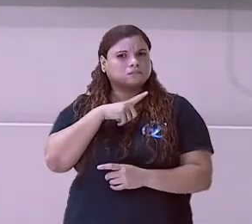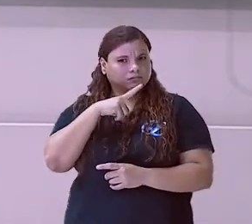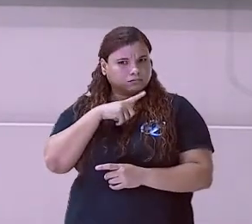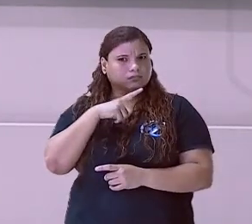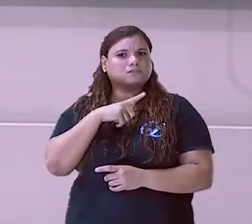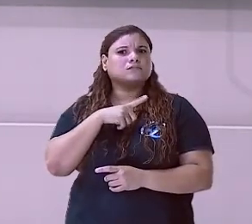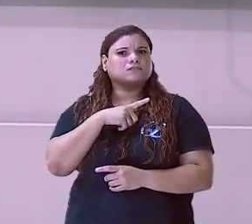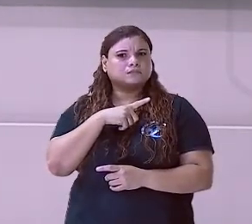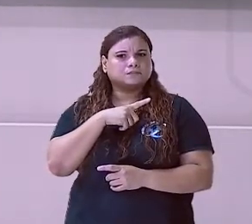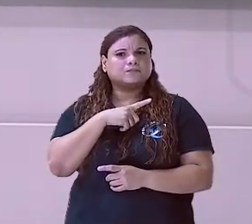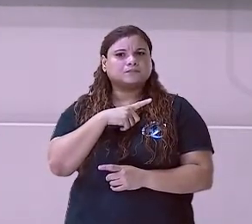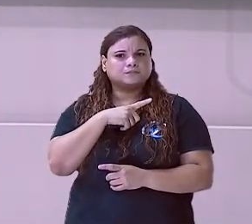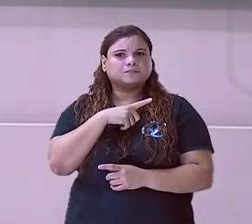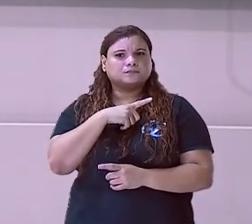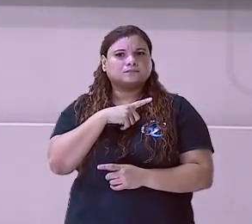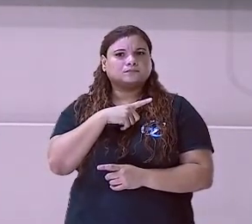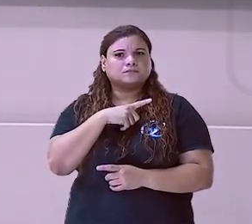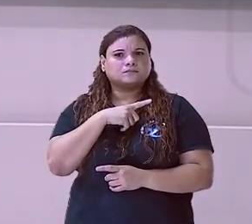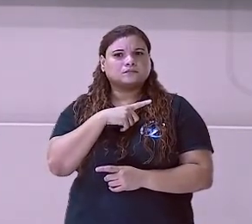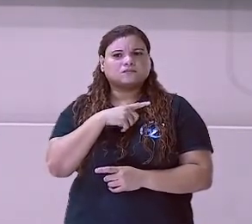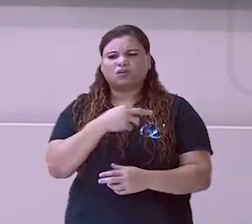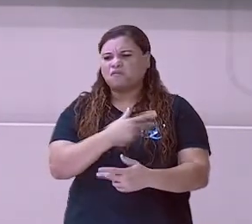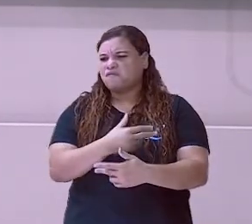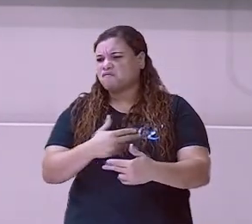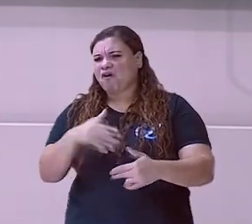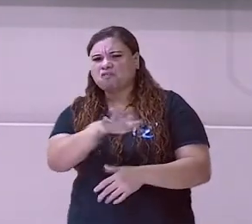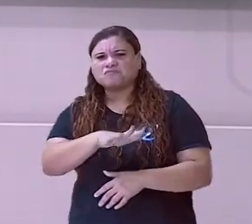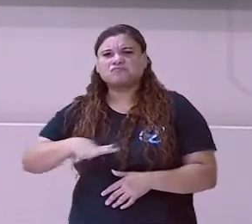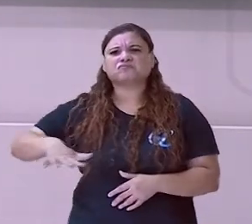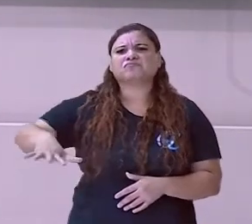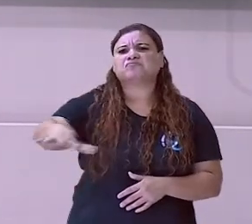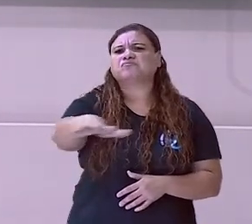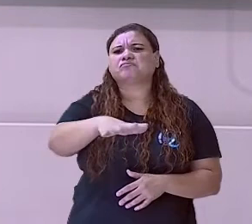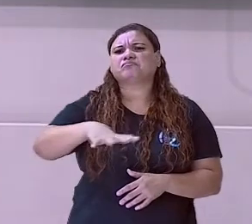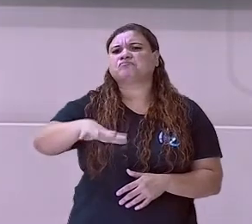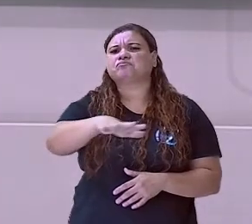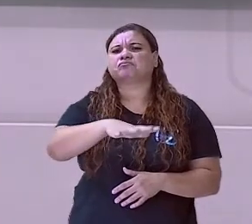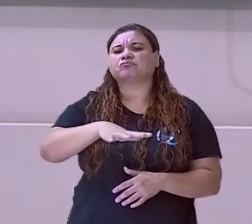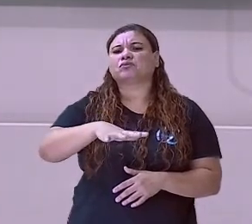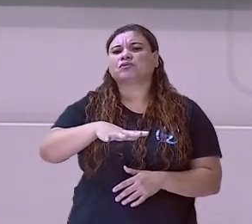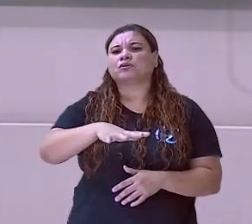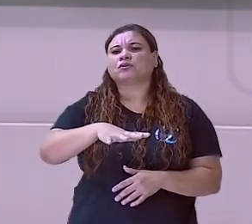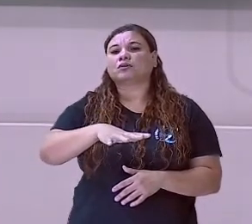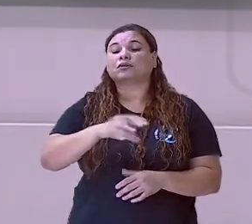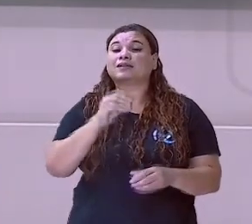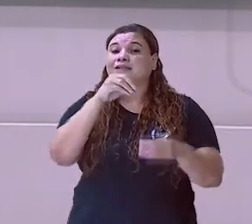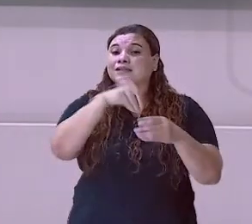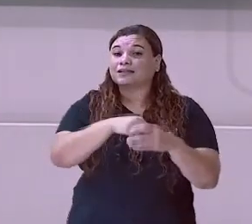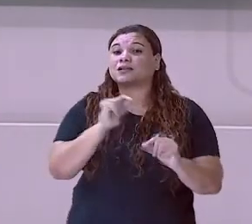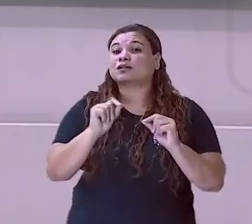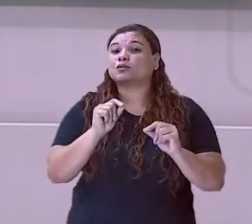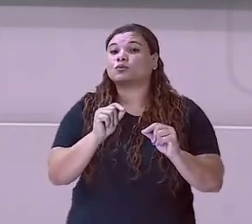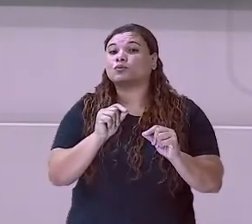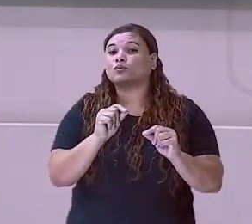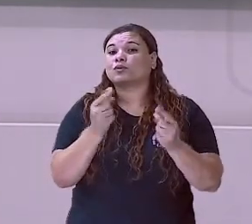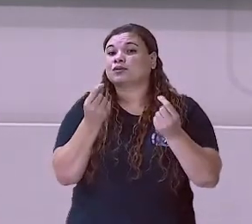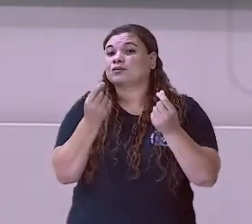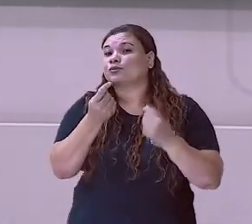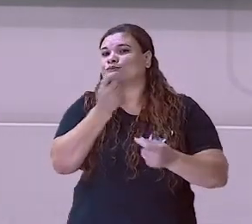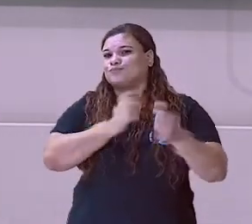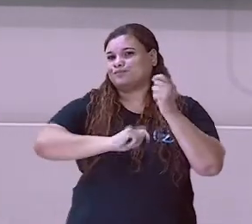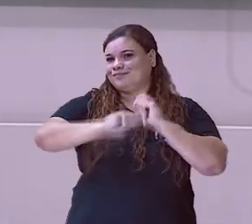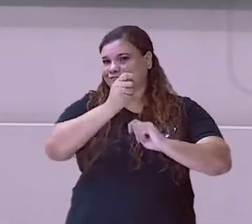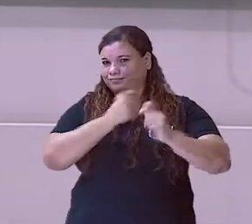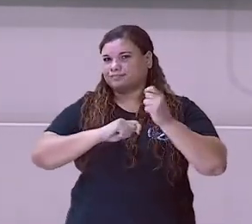tenho certeza disso. Em N setores da economia, a nossa tecnologia é de ponta. Mas, além